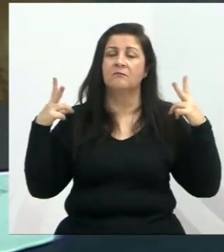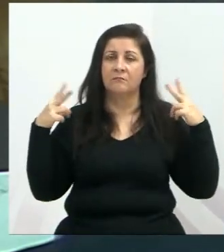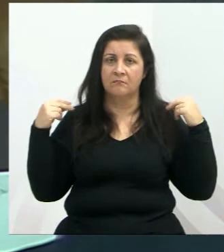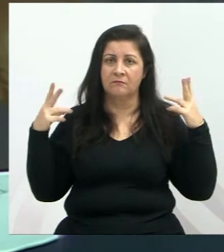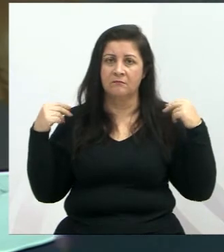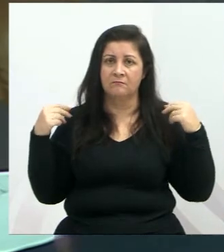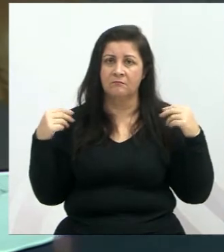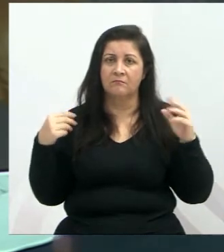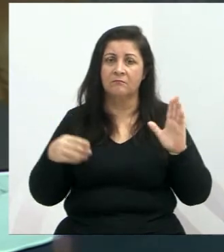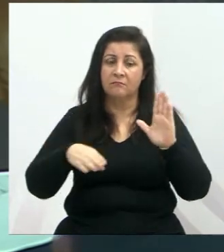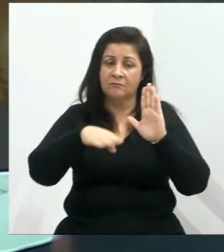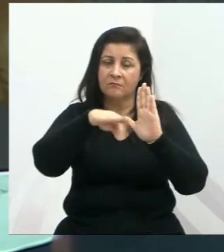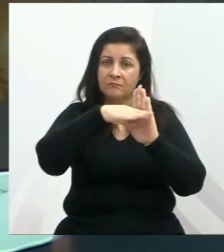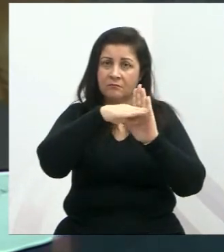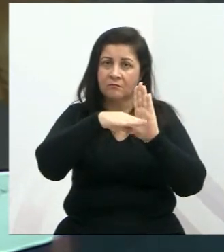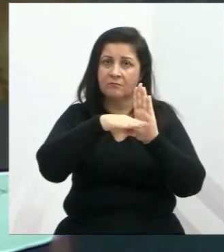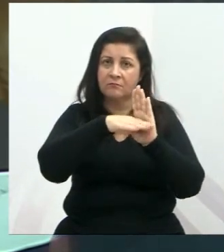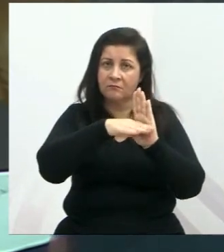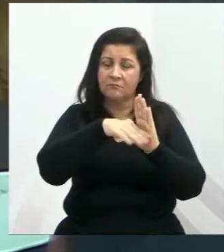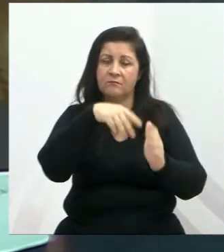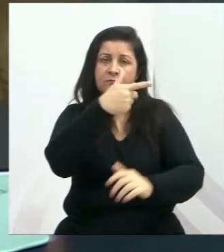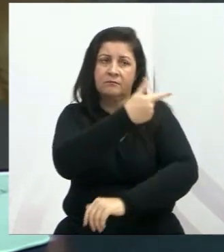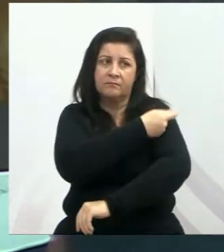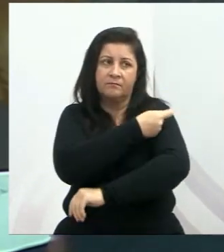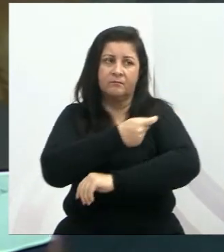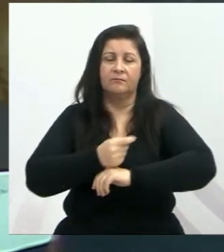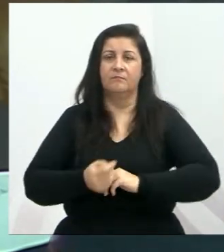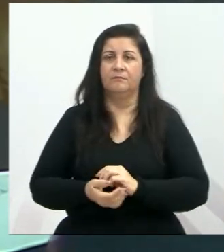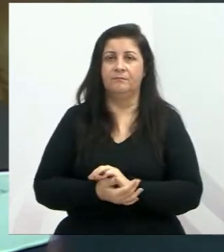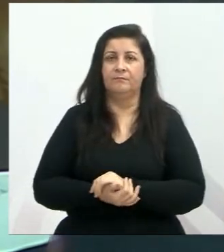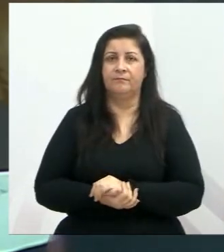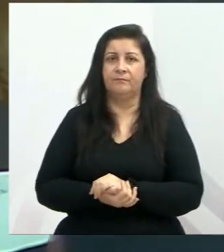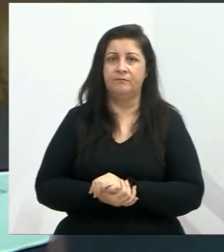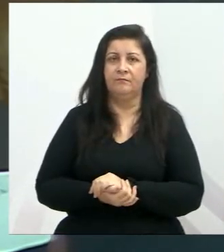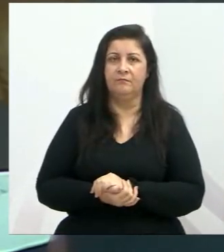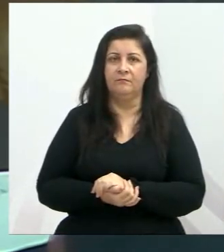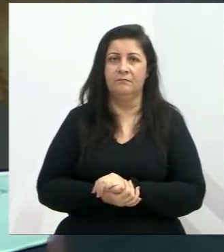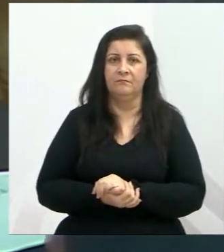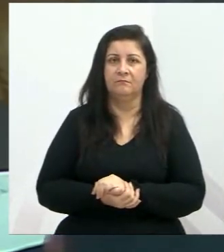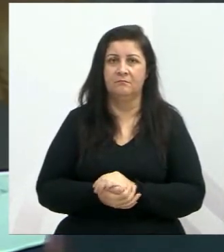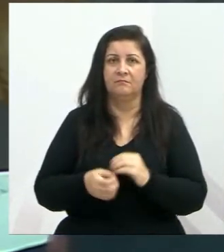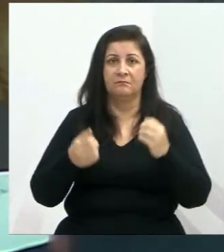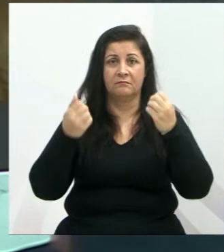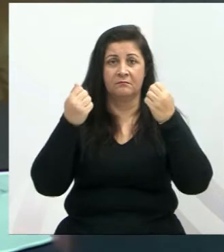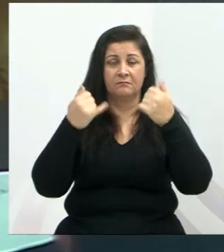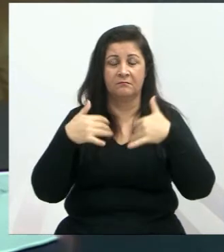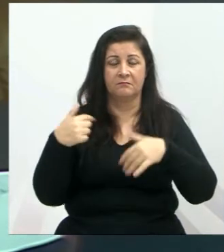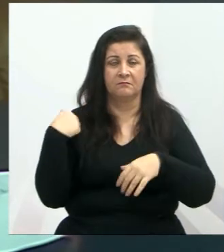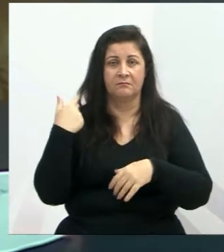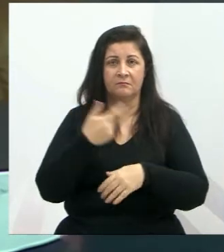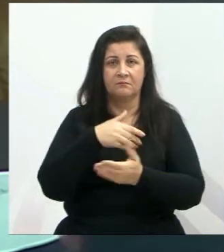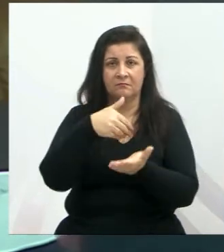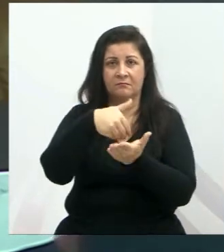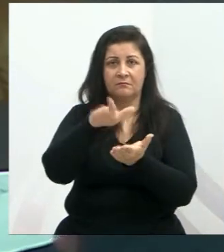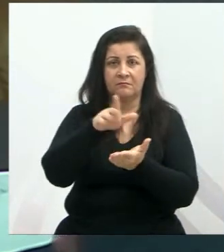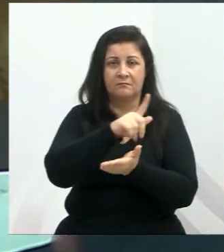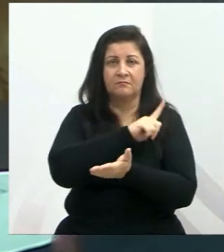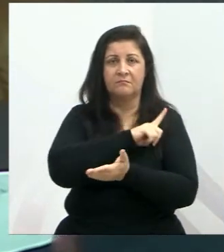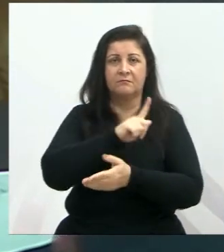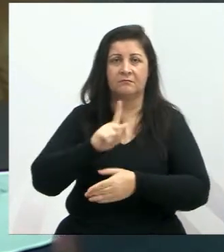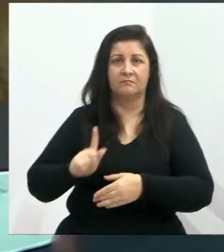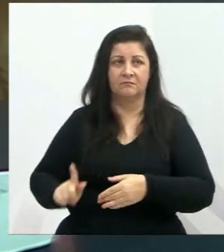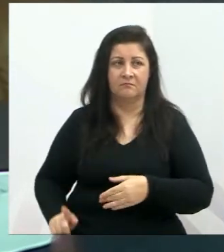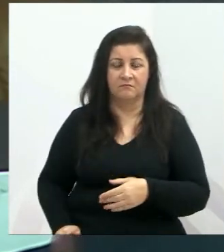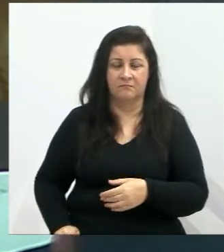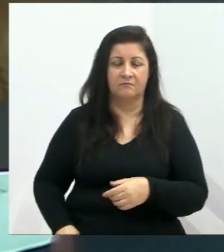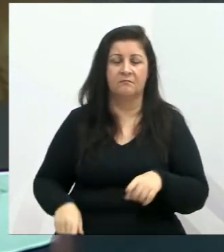sistema estadual de imunização. E dizer que a gente está aqui encaminhando ao governador Dória e